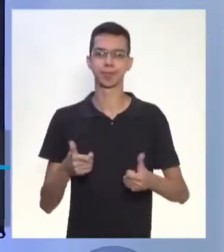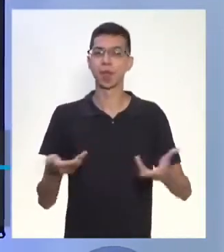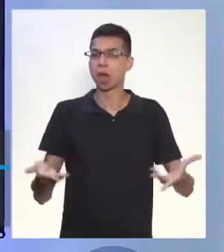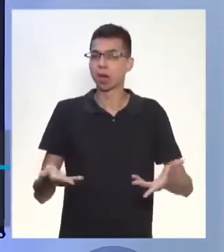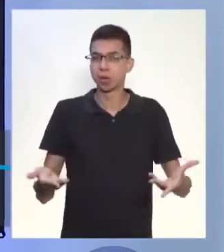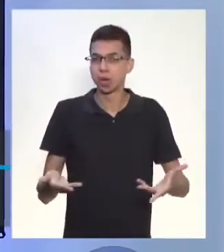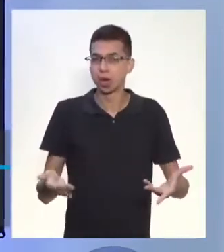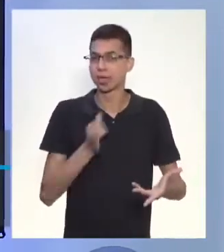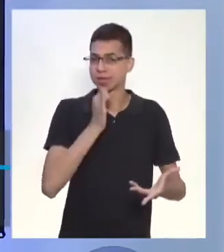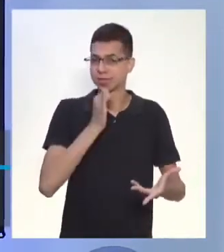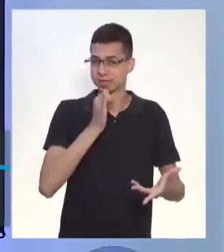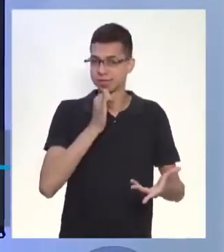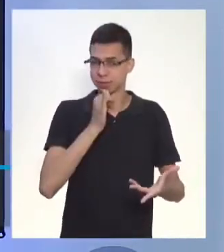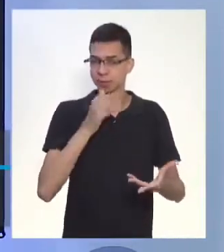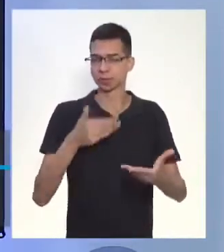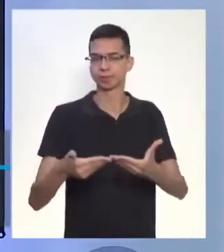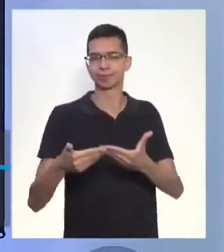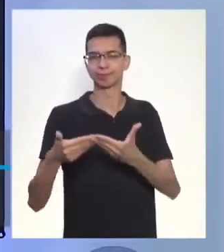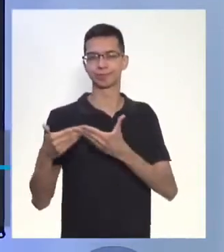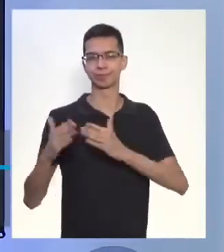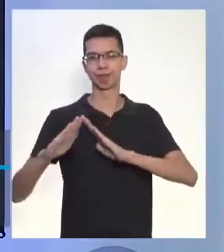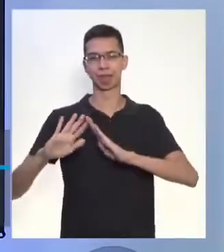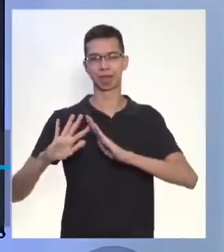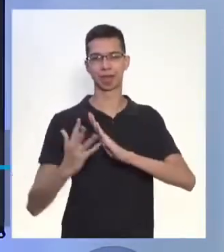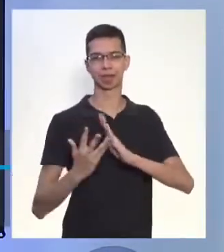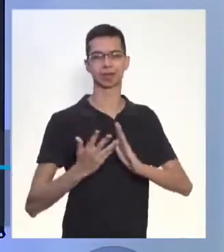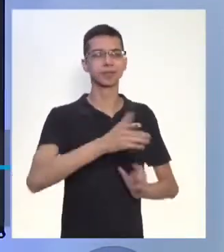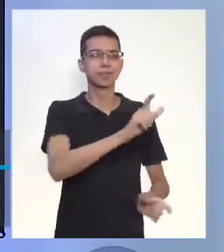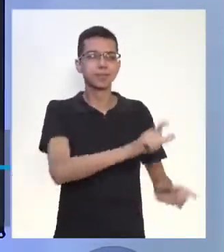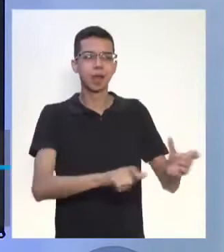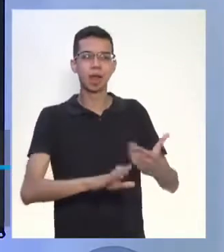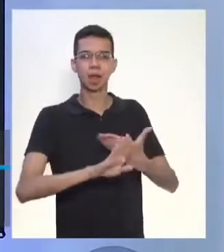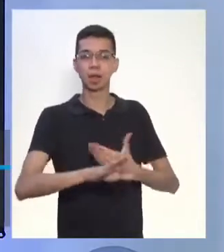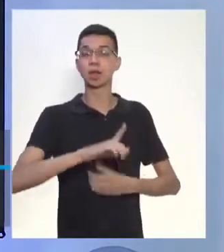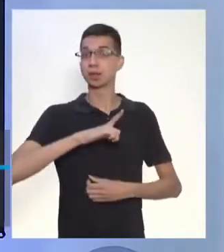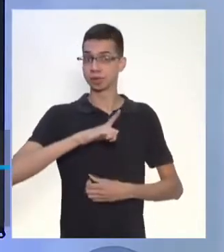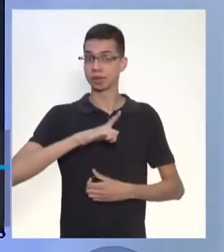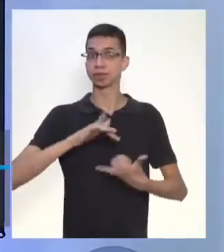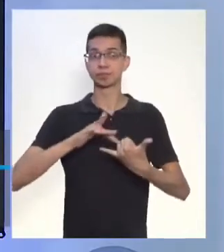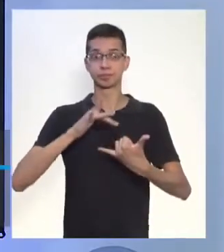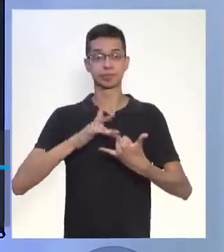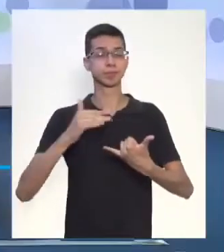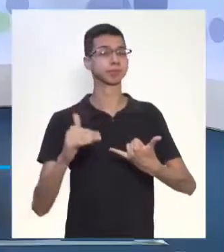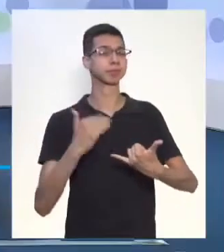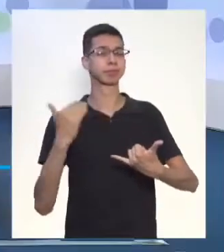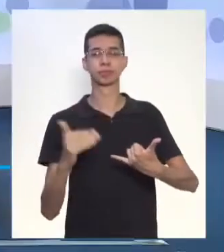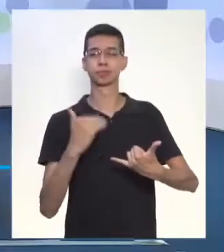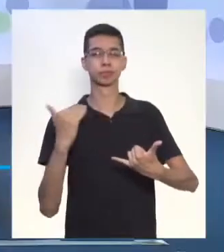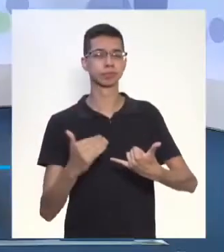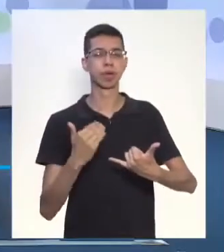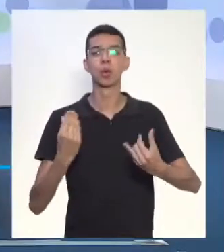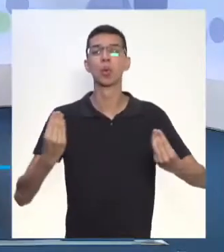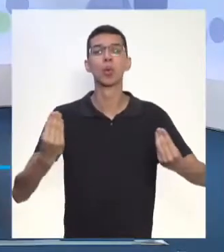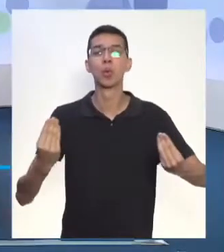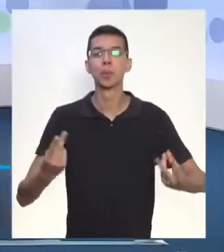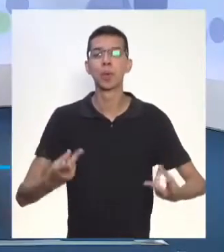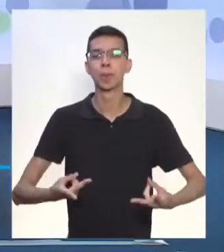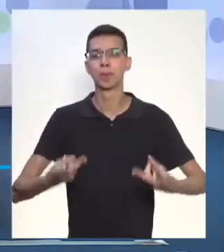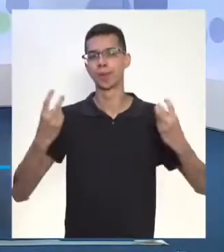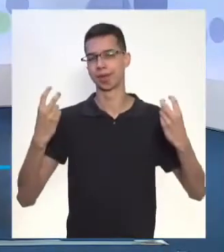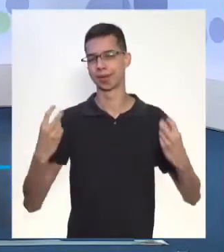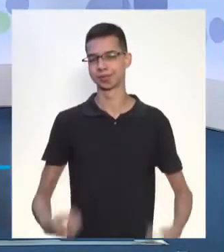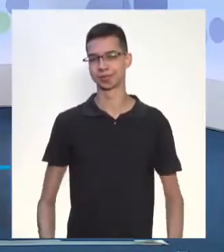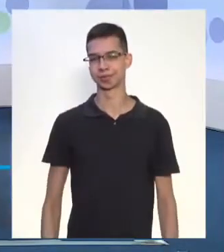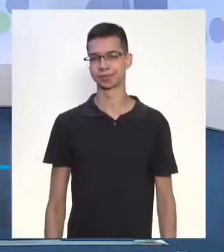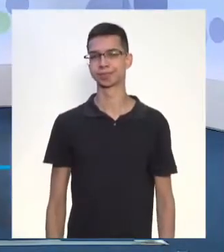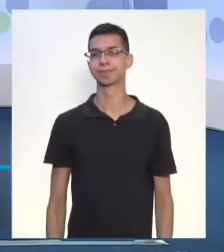aí nas redes sociais, pelo celular, enfim. Nossa. Qual a maneira que nós percebemos que aumentou muito